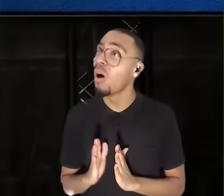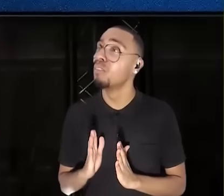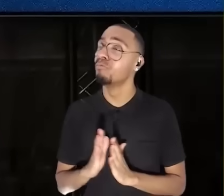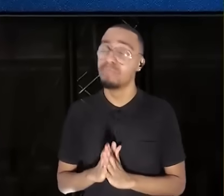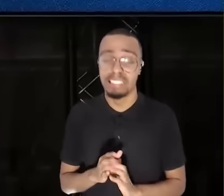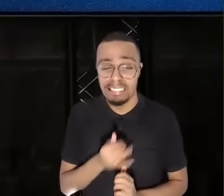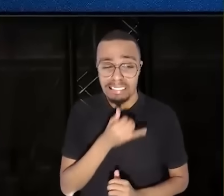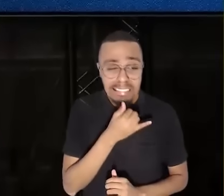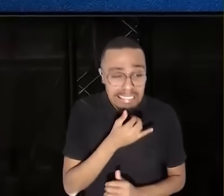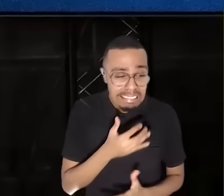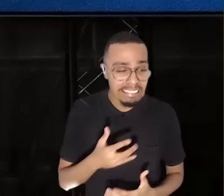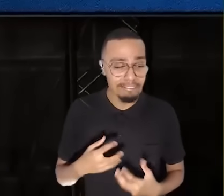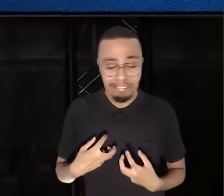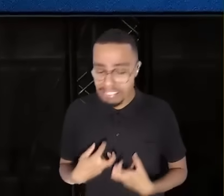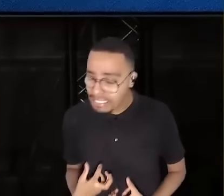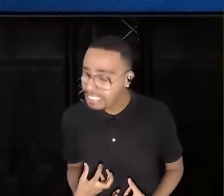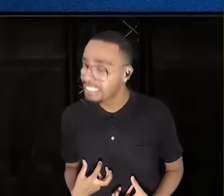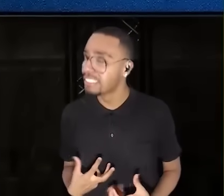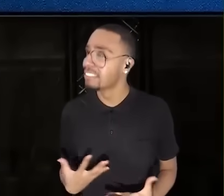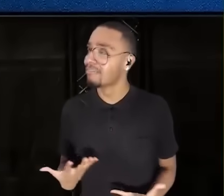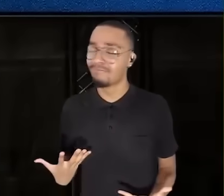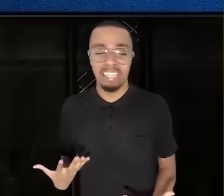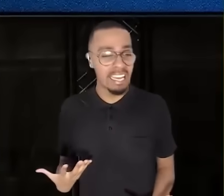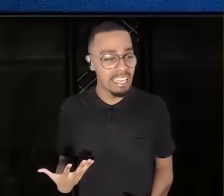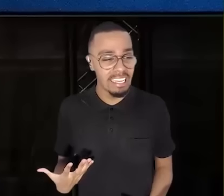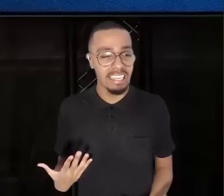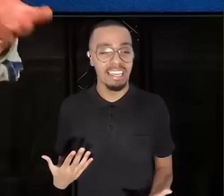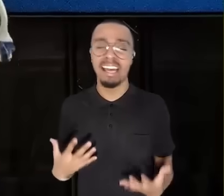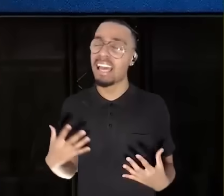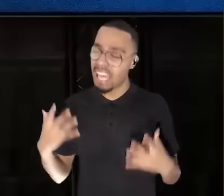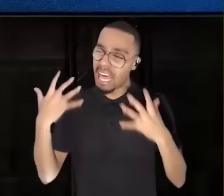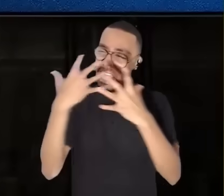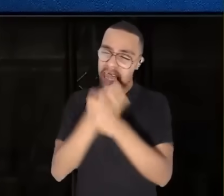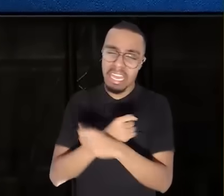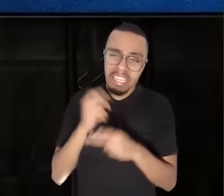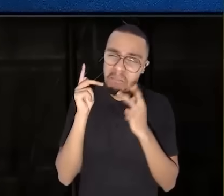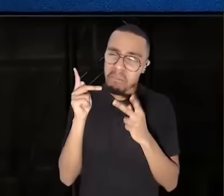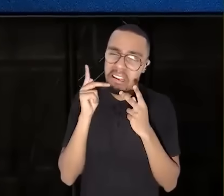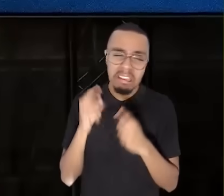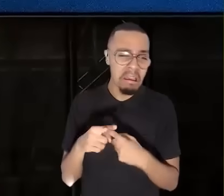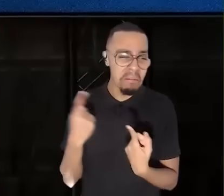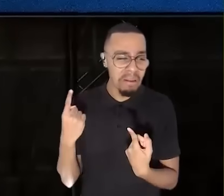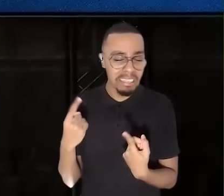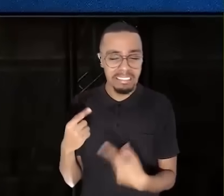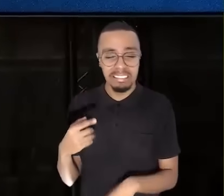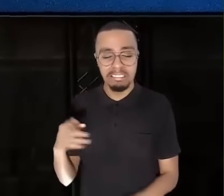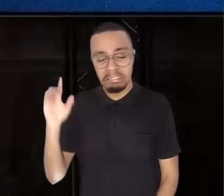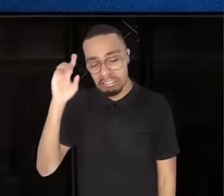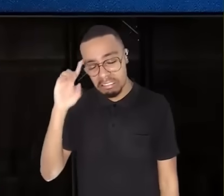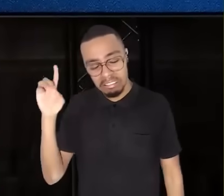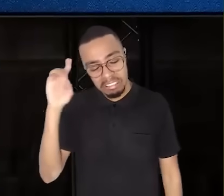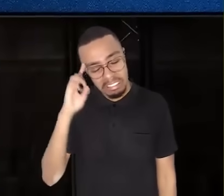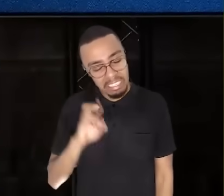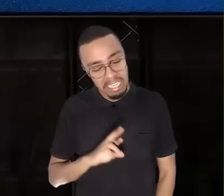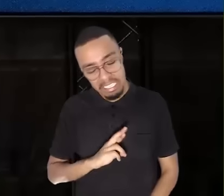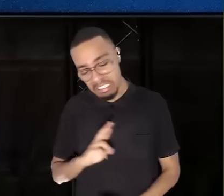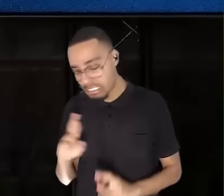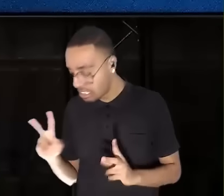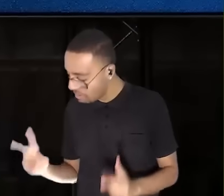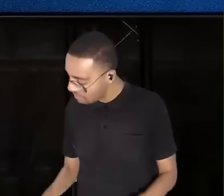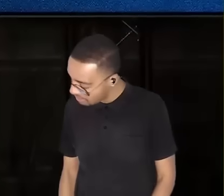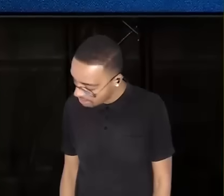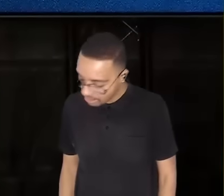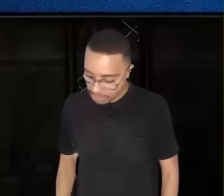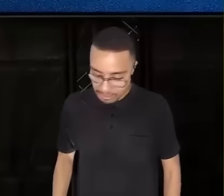à igreja, mas a vida é outra, a prática é outra. É bonito tudo que o senhor está pregando aí, mas na prática as coisas não são